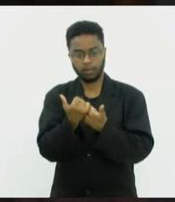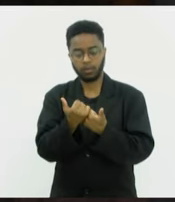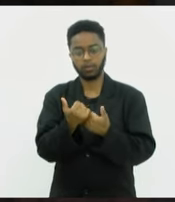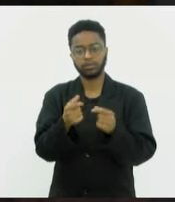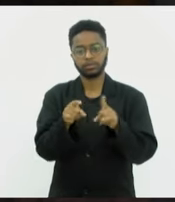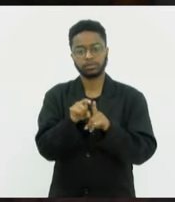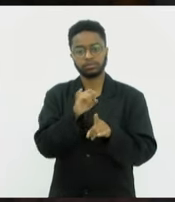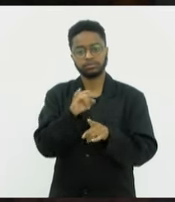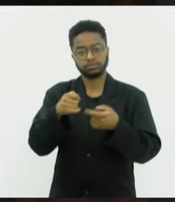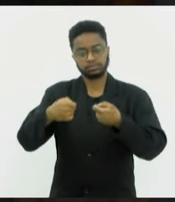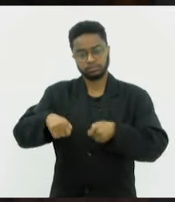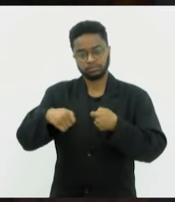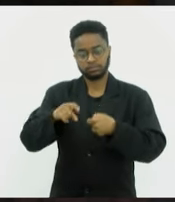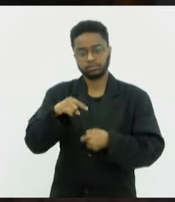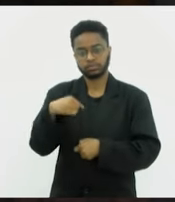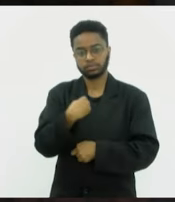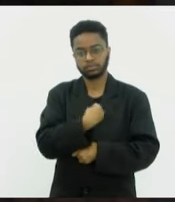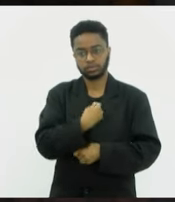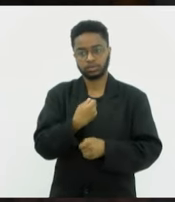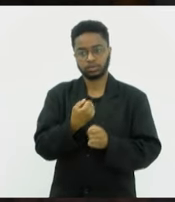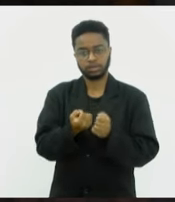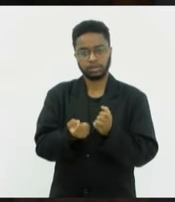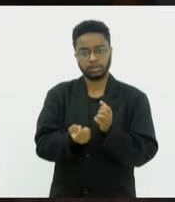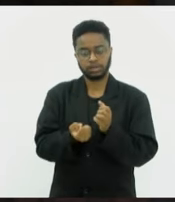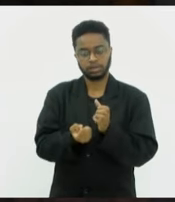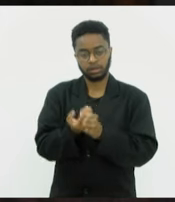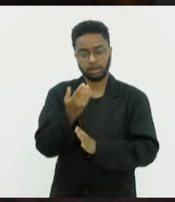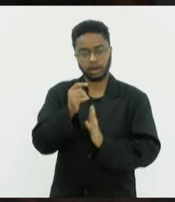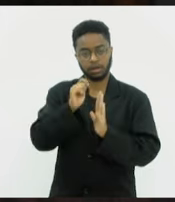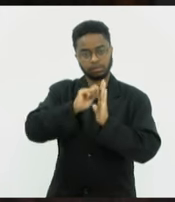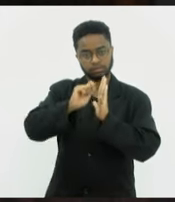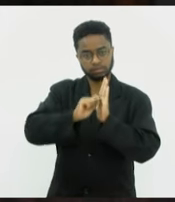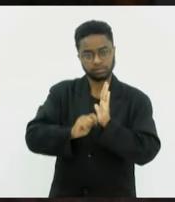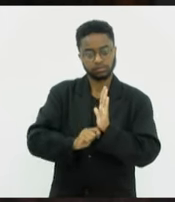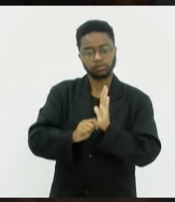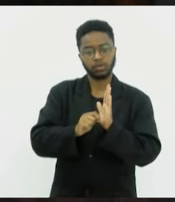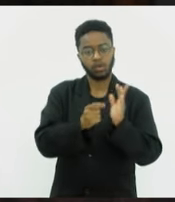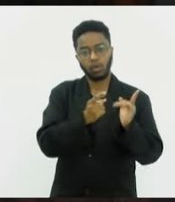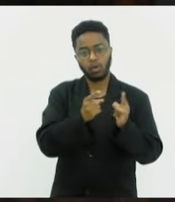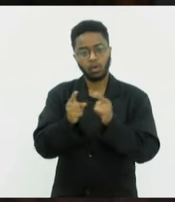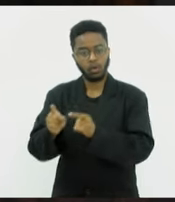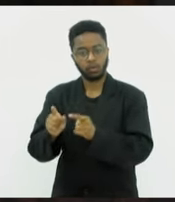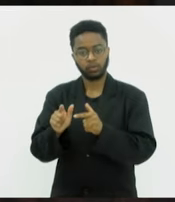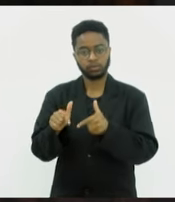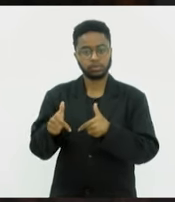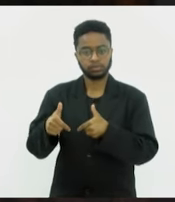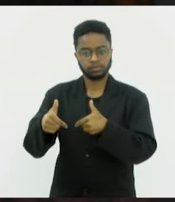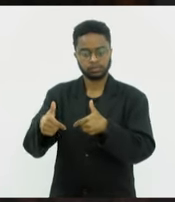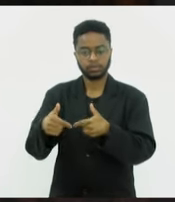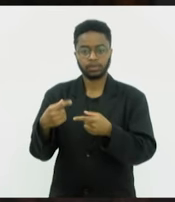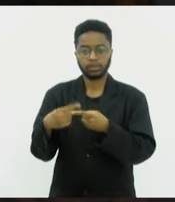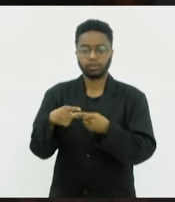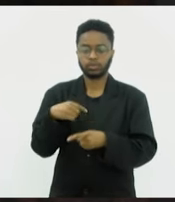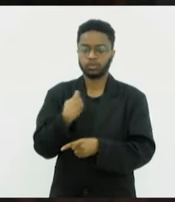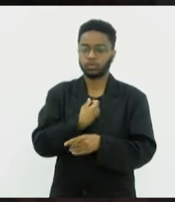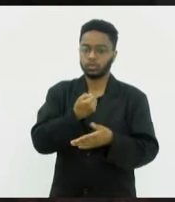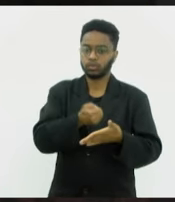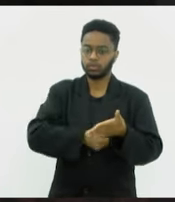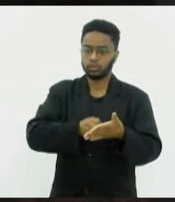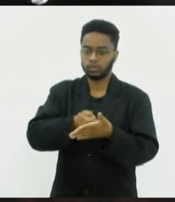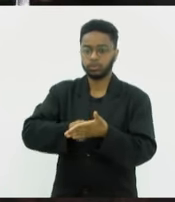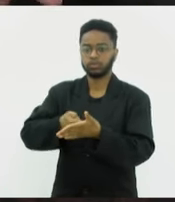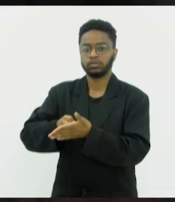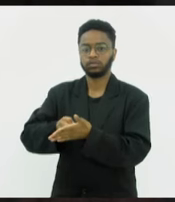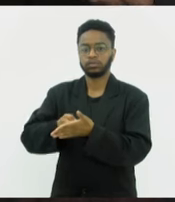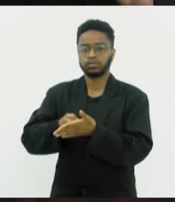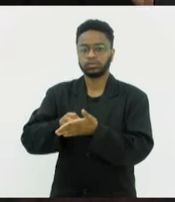se necessário for, que façamos um manifesto escrito contrário a essa medida. Nós que lutamos